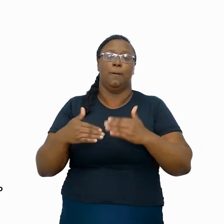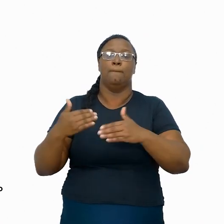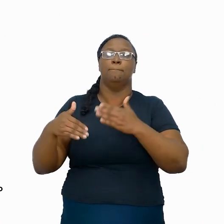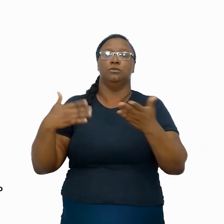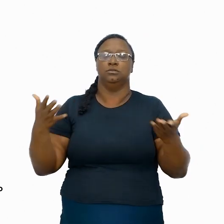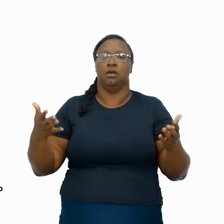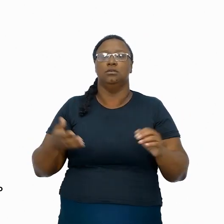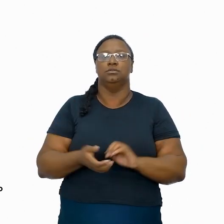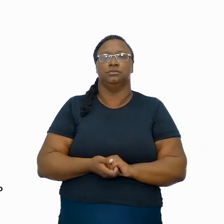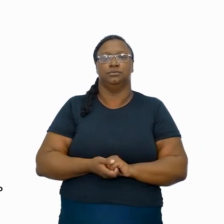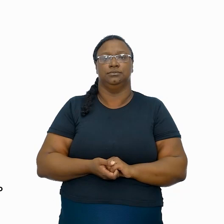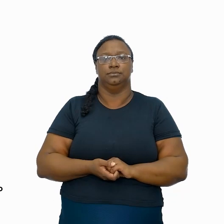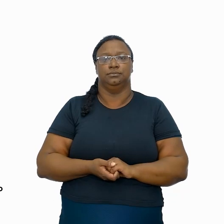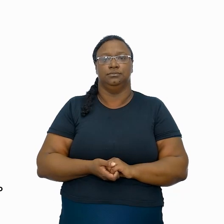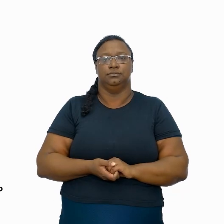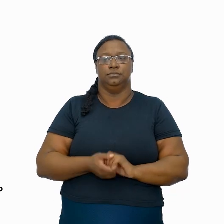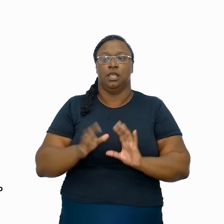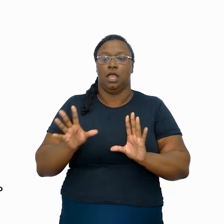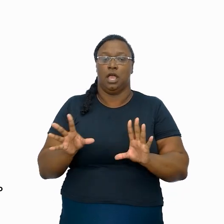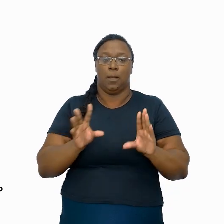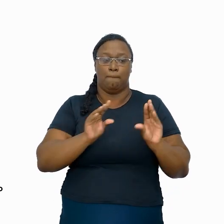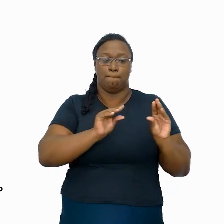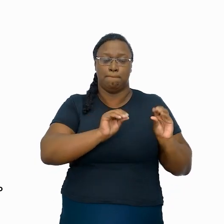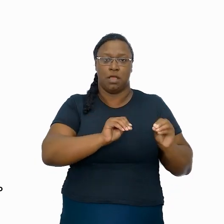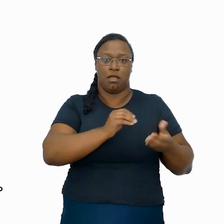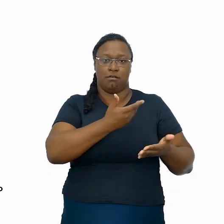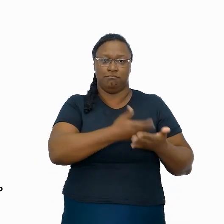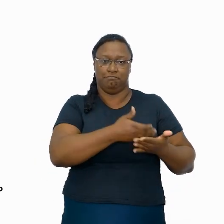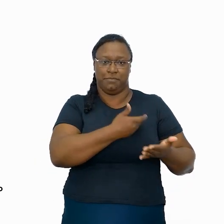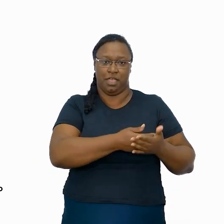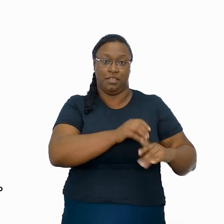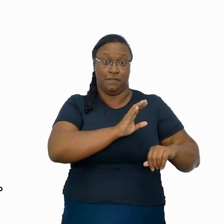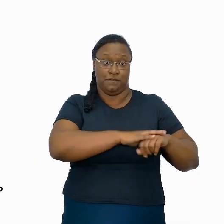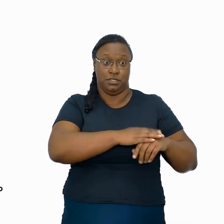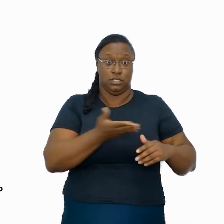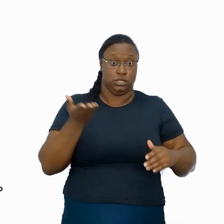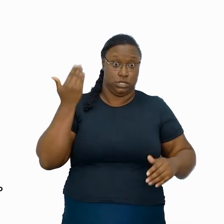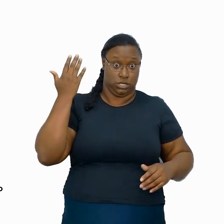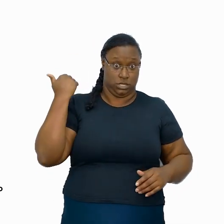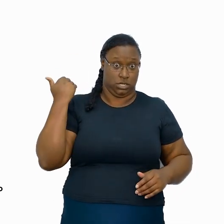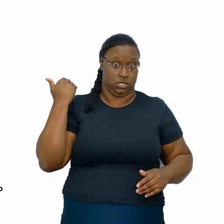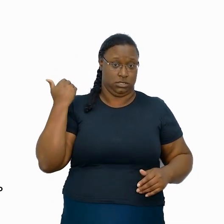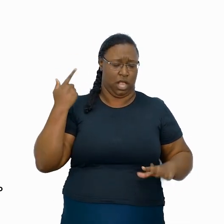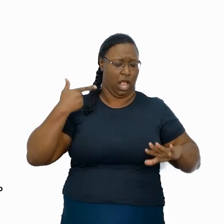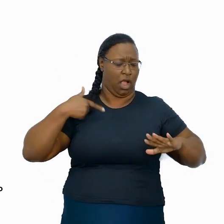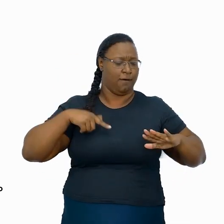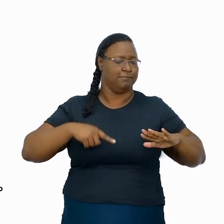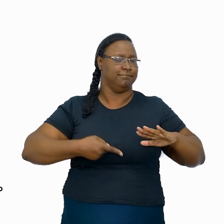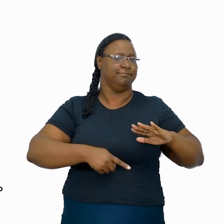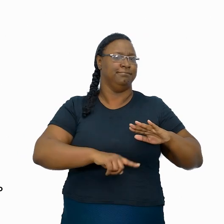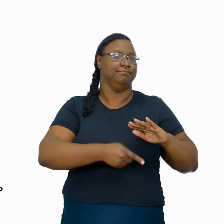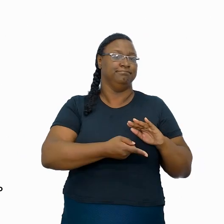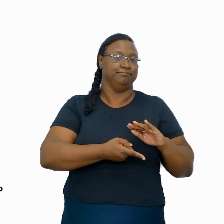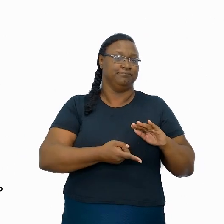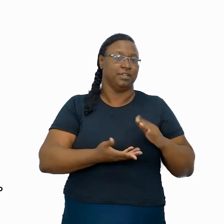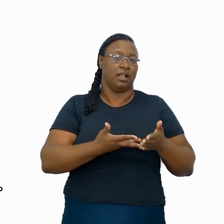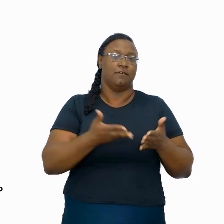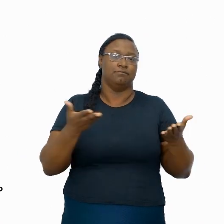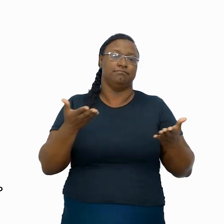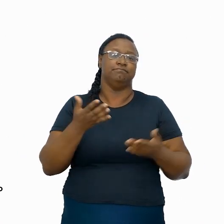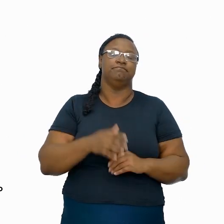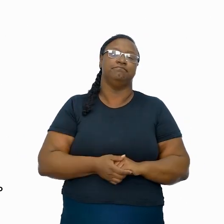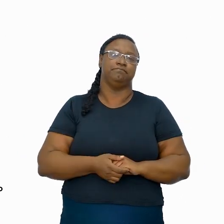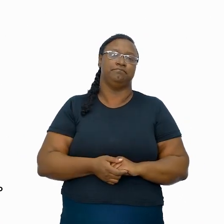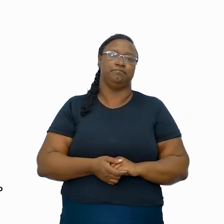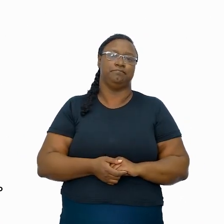aí, né, de pegar essa atividade que foi feita anterior e aprofundar ela, né? Propor situações para